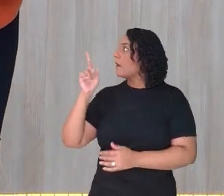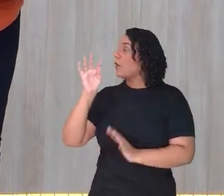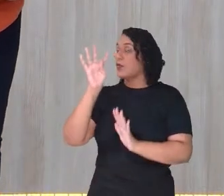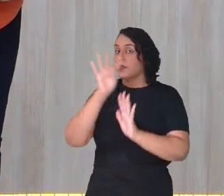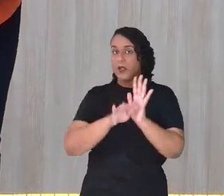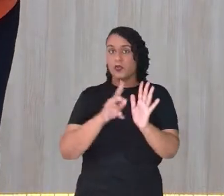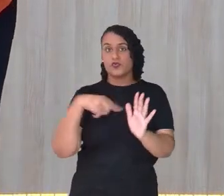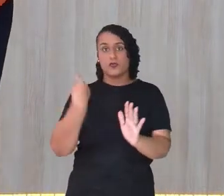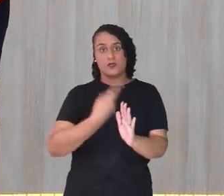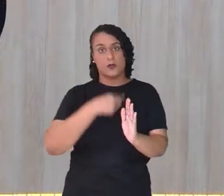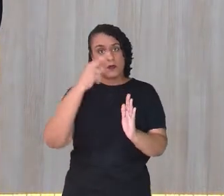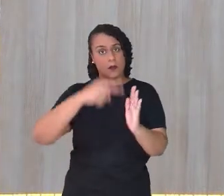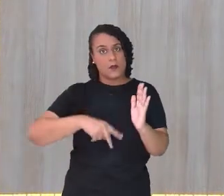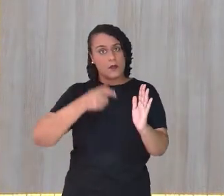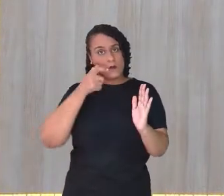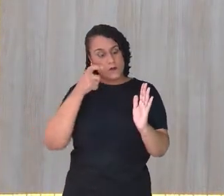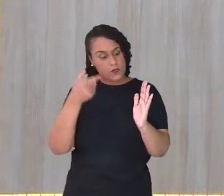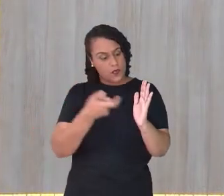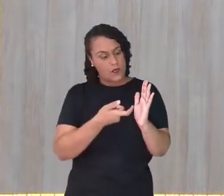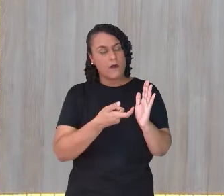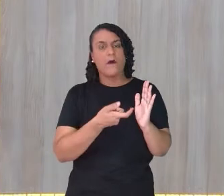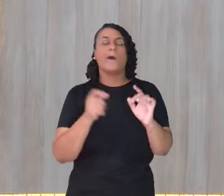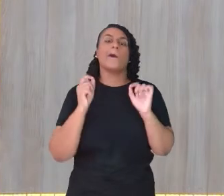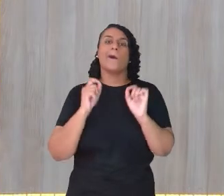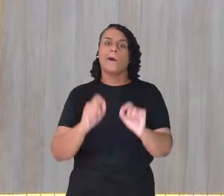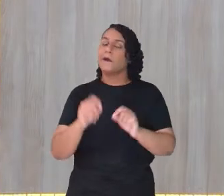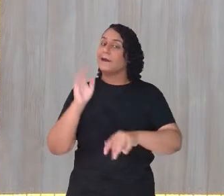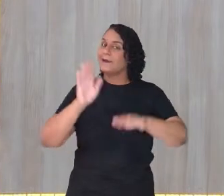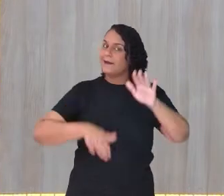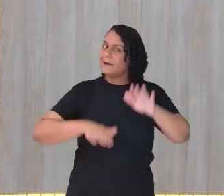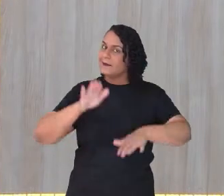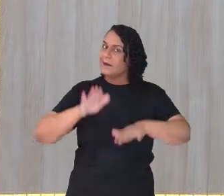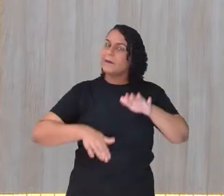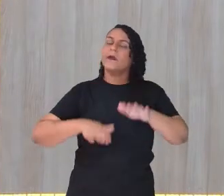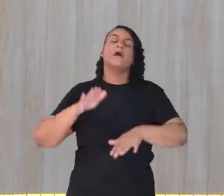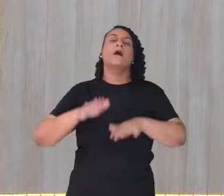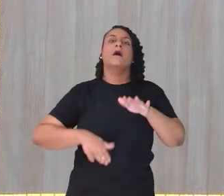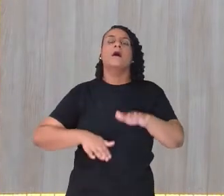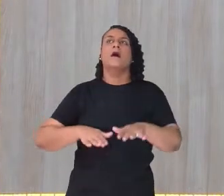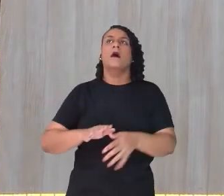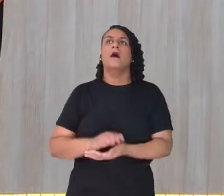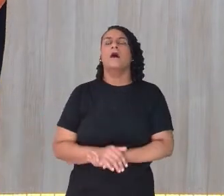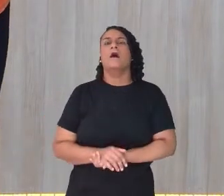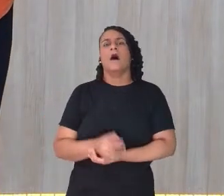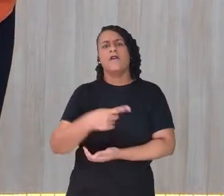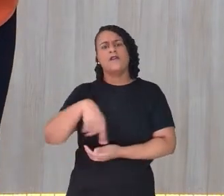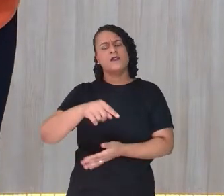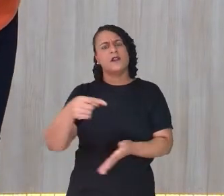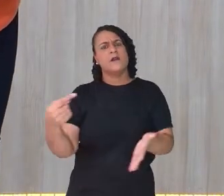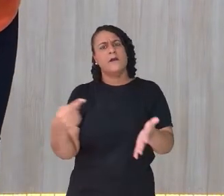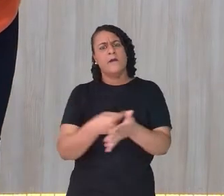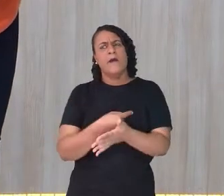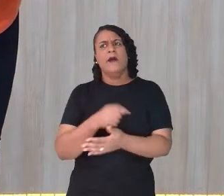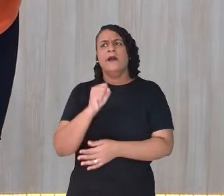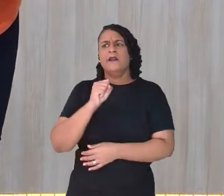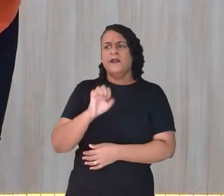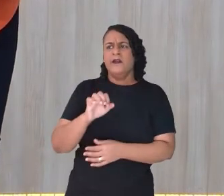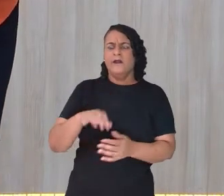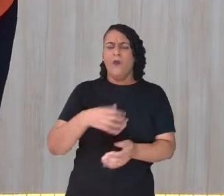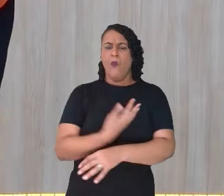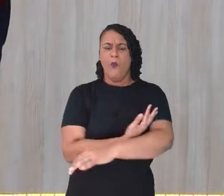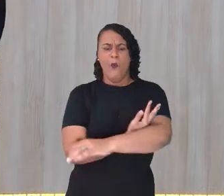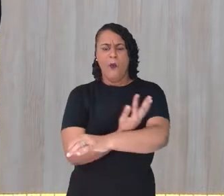ler com atenção, ele vai dizer que depende. Professora, se tivesse uma camada de